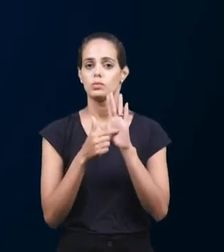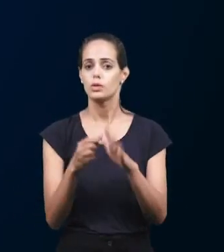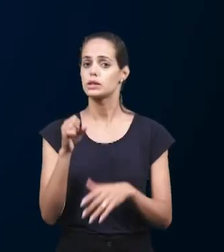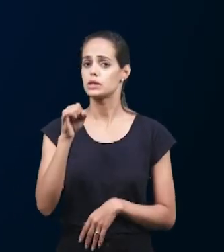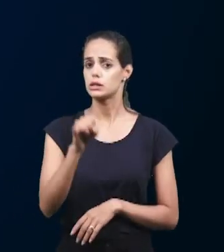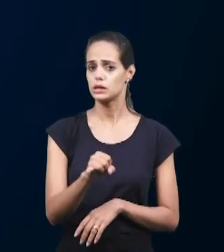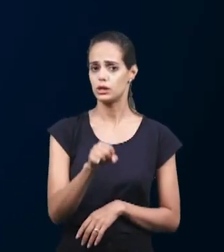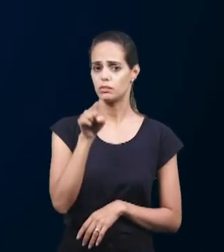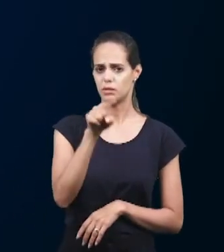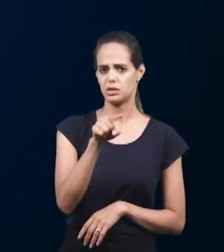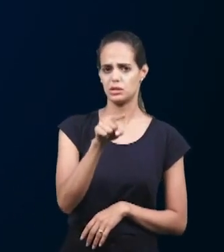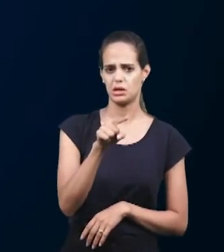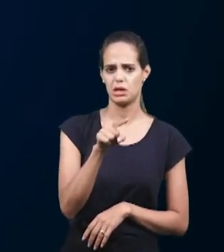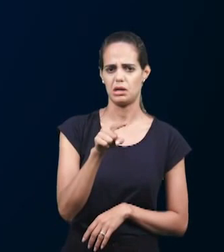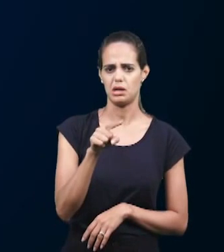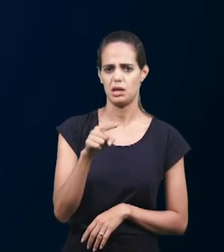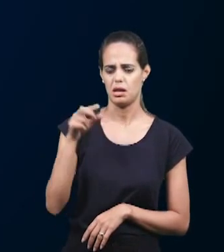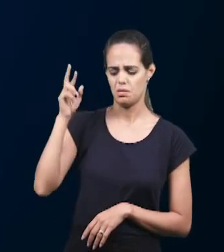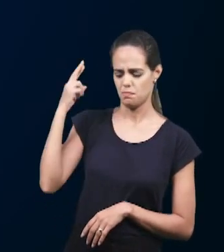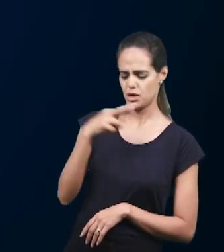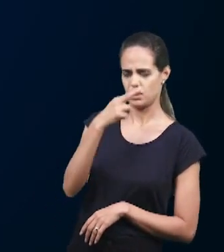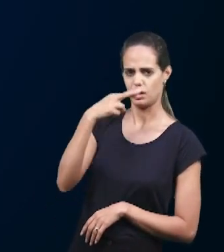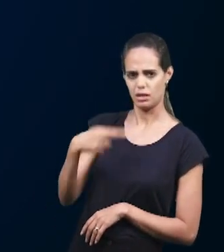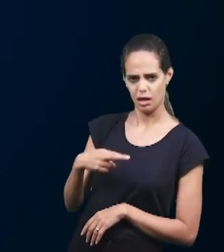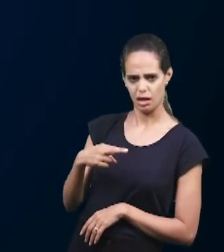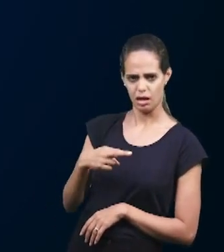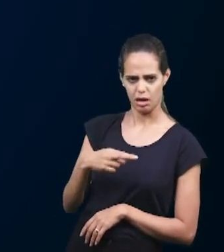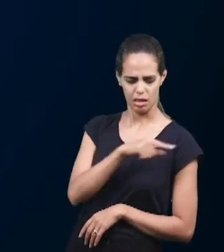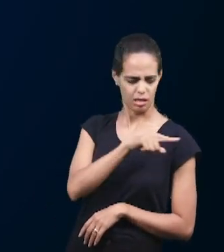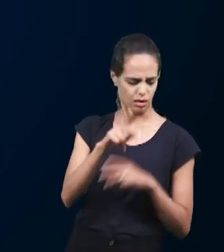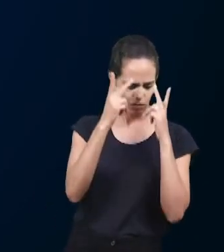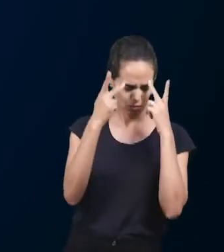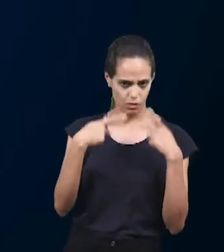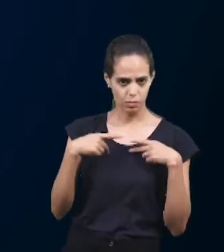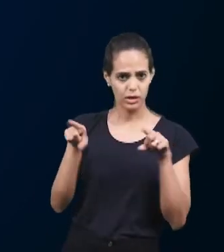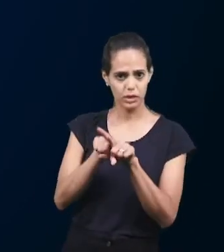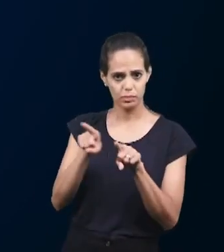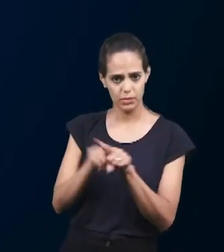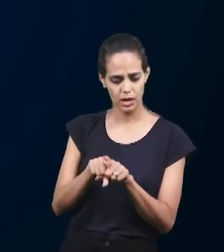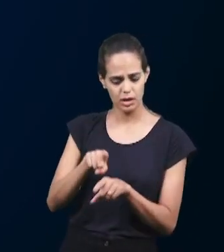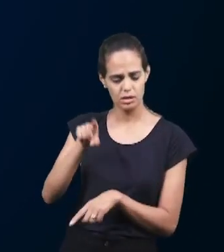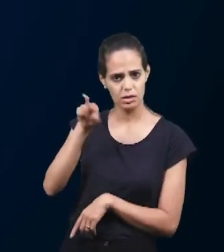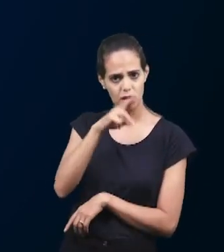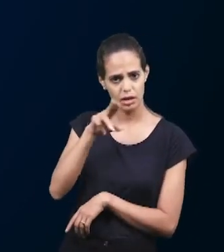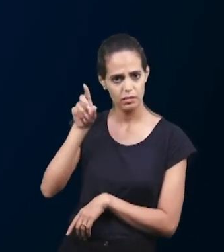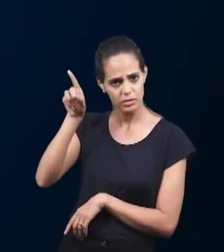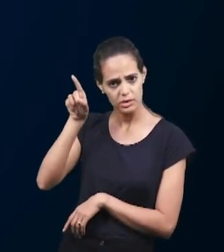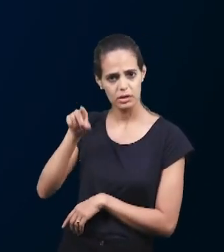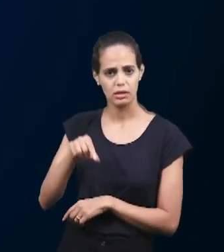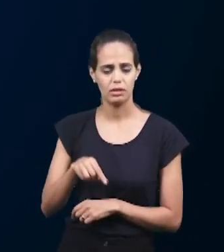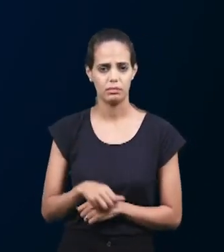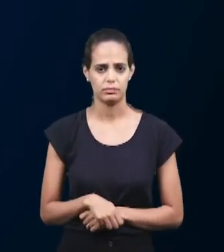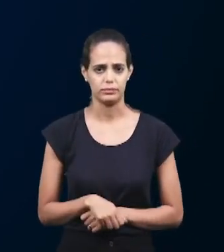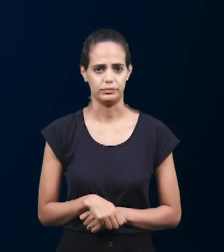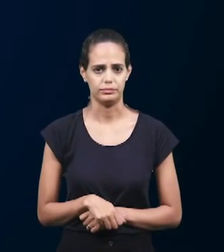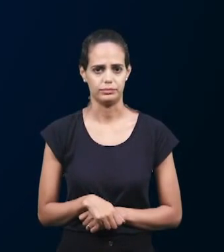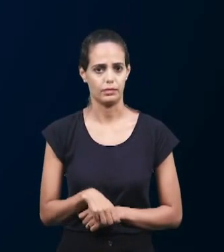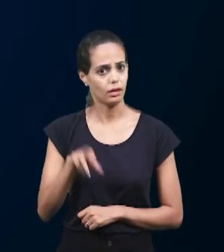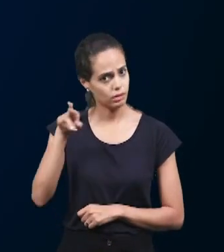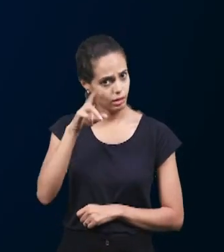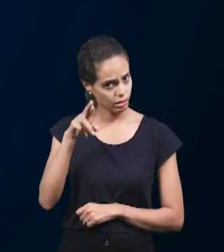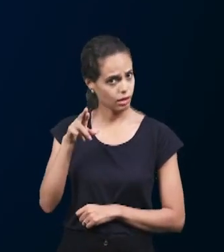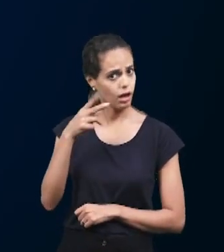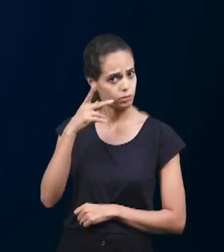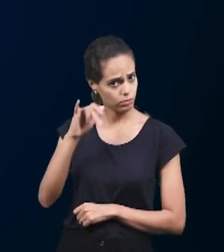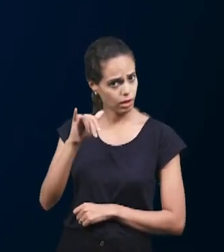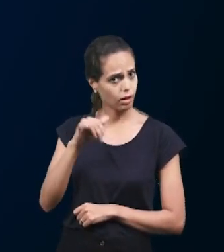que me negar diante dos homens, eu o negarei também diante de meu Pai, que está nos céus. Senhor, irmãos, com relação à pergunta número